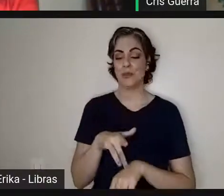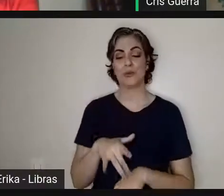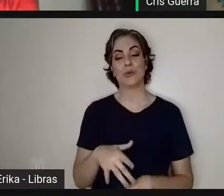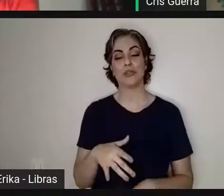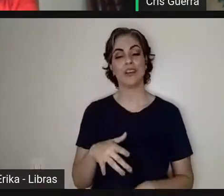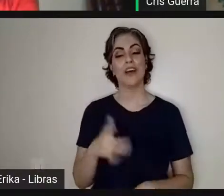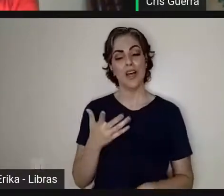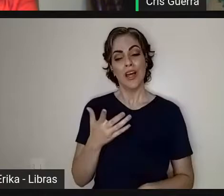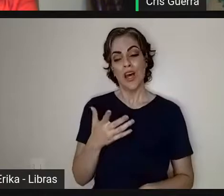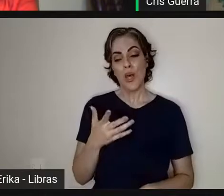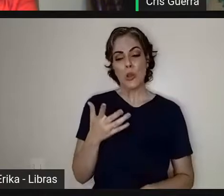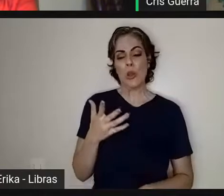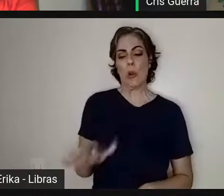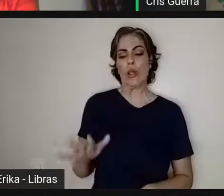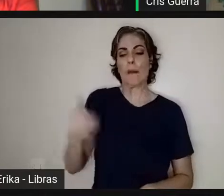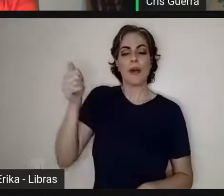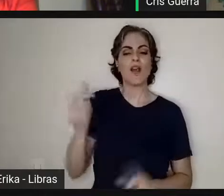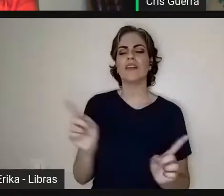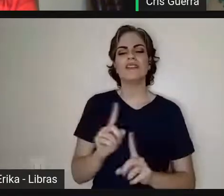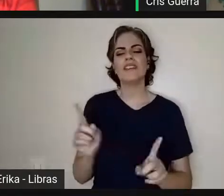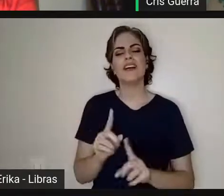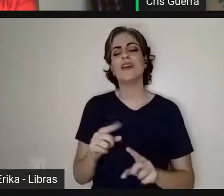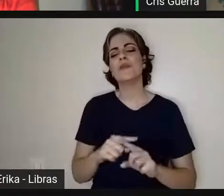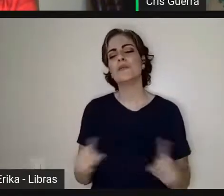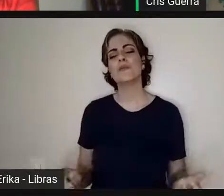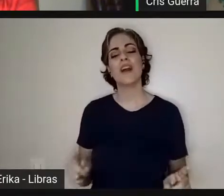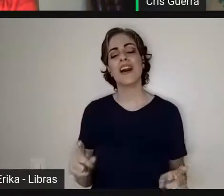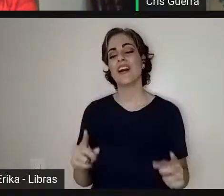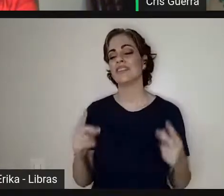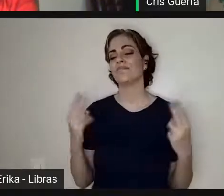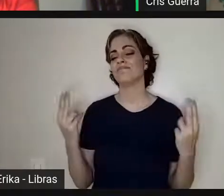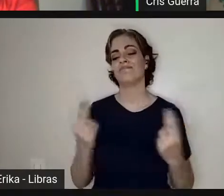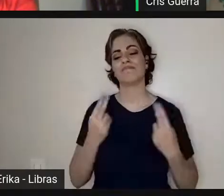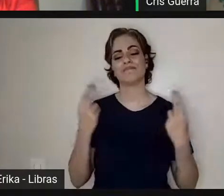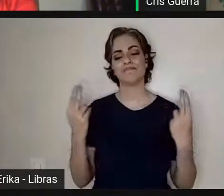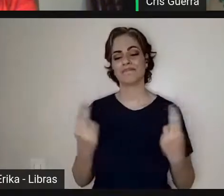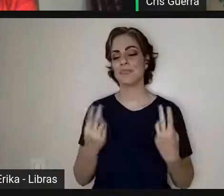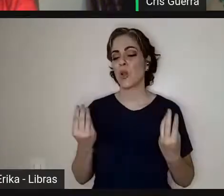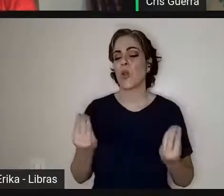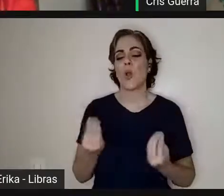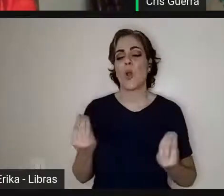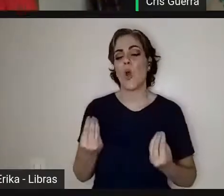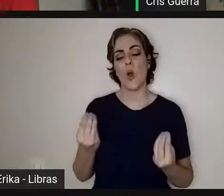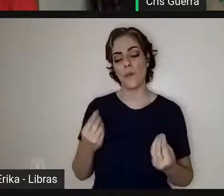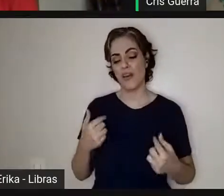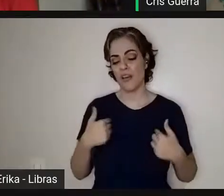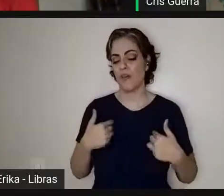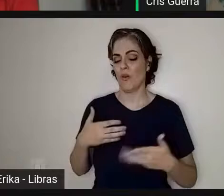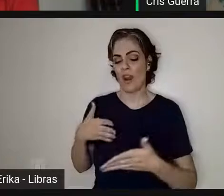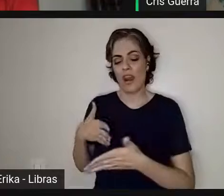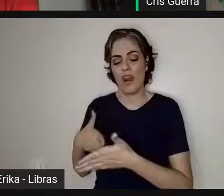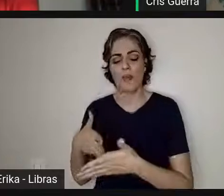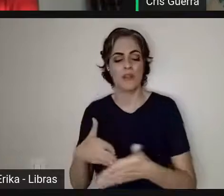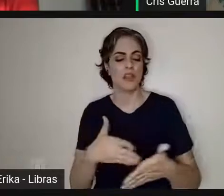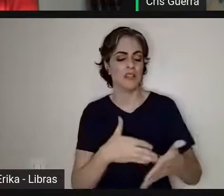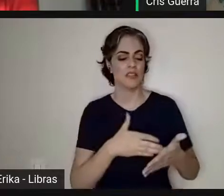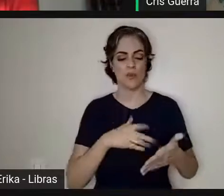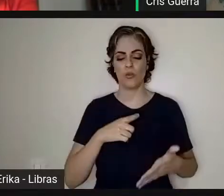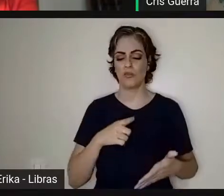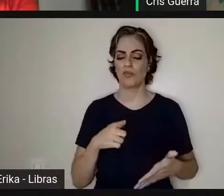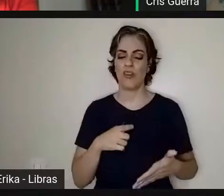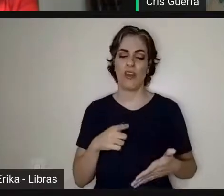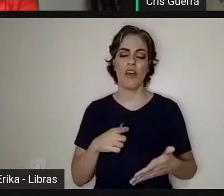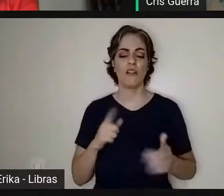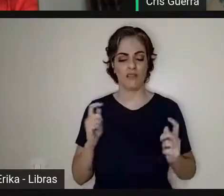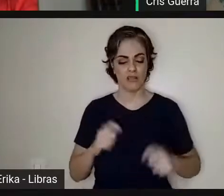mas chega um momento que você se dá conta de que você só vai conseguir fazer o melhor dentro de todas as suas limitações, né?